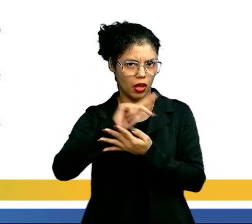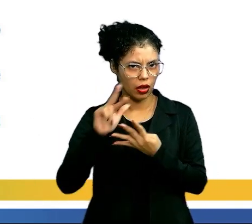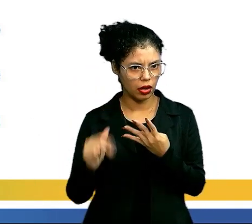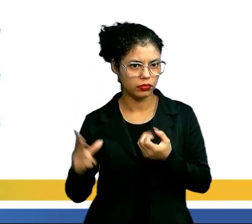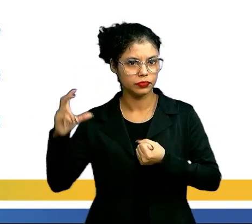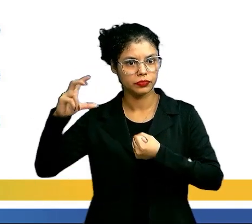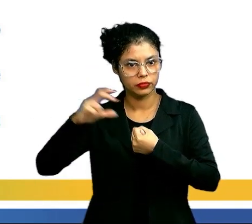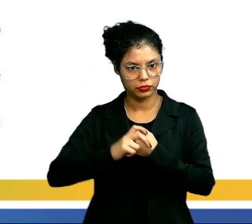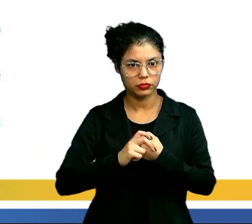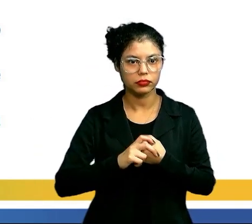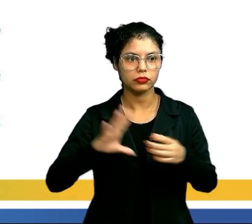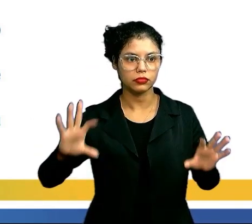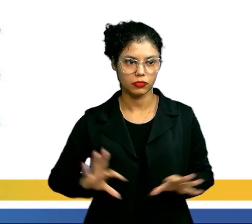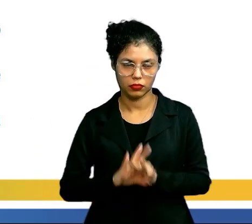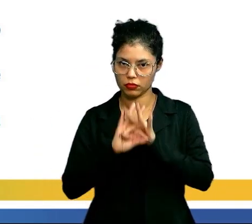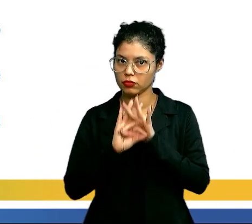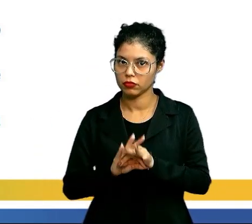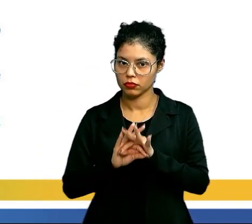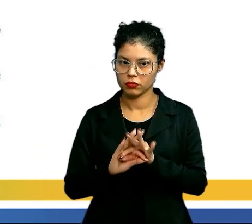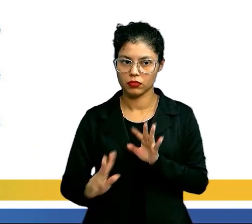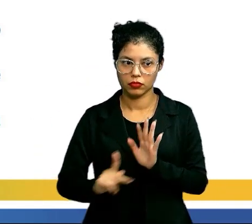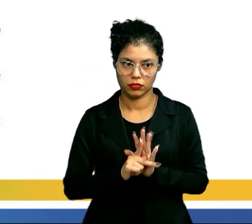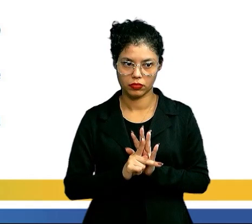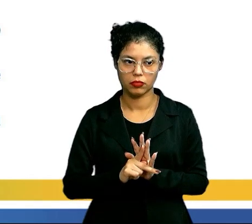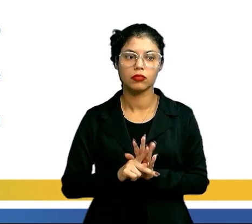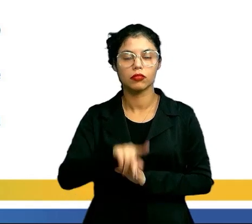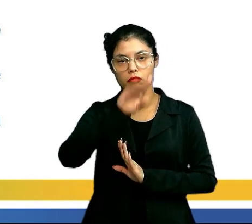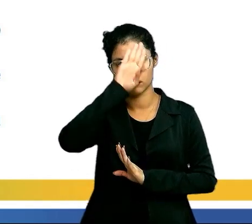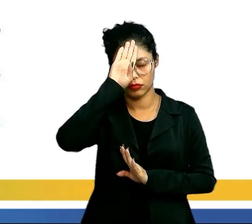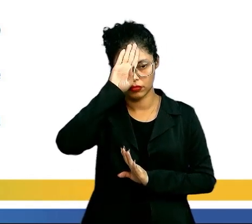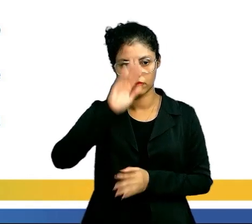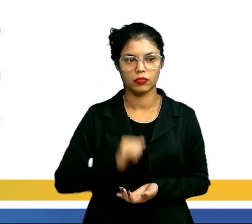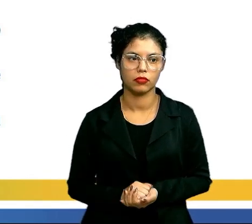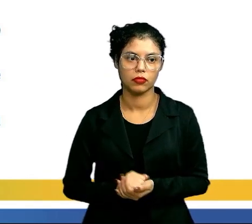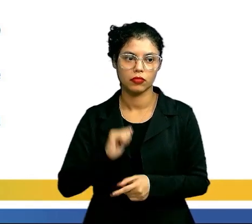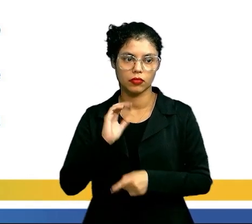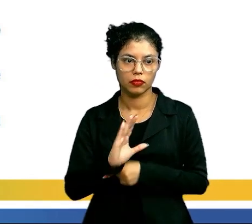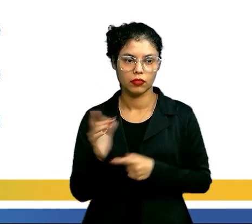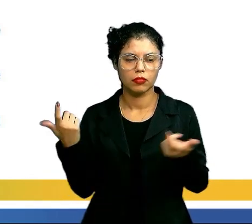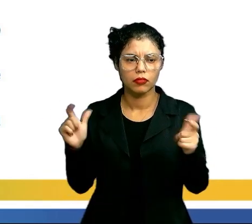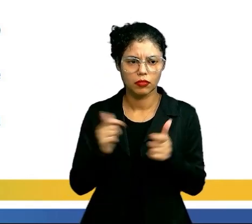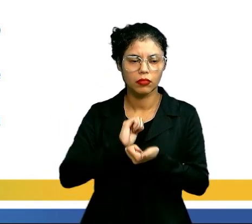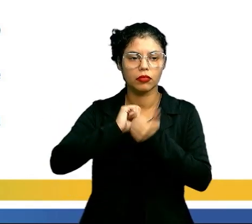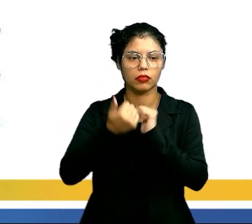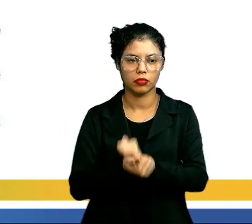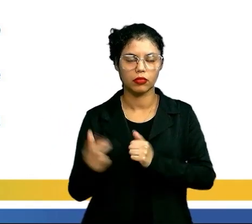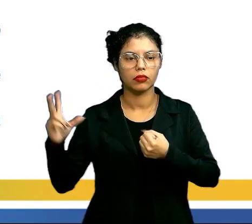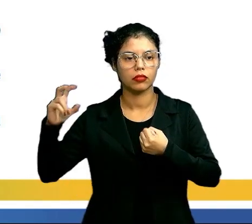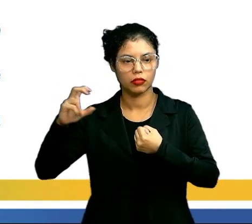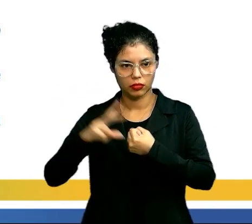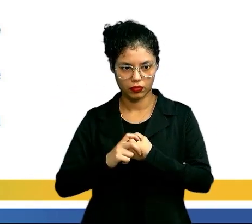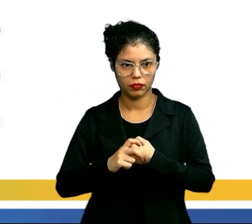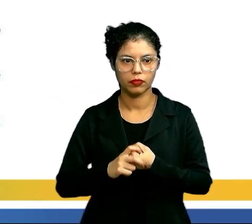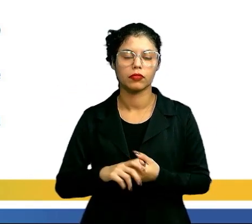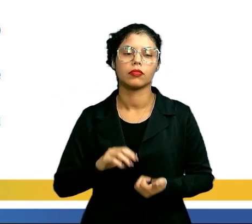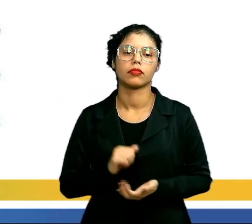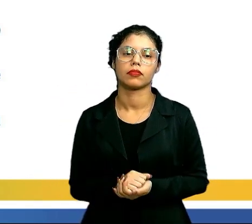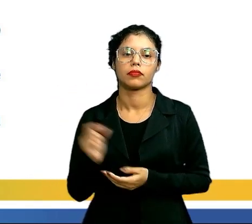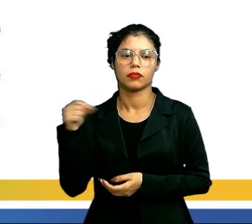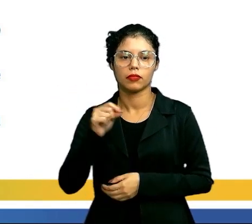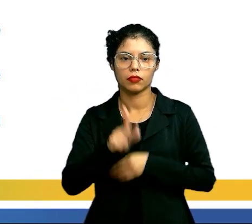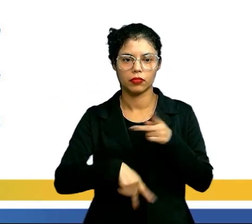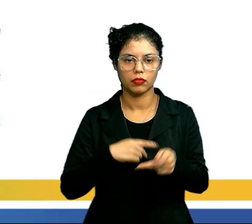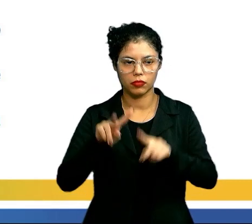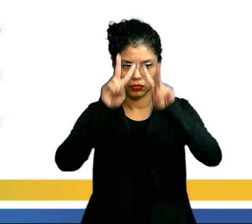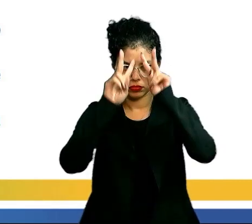vírus da dengue em relação ao vírus da febre amarela. Alternativa C. Menor adaptação do vírus da dengue